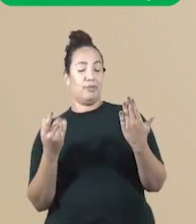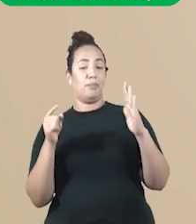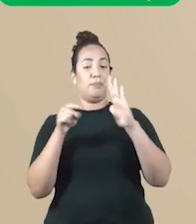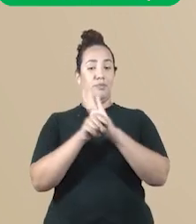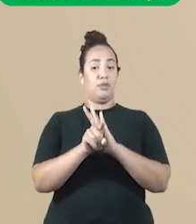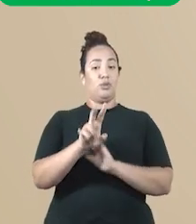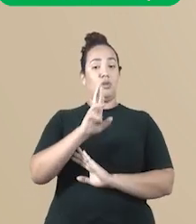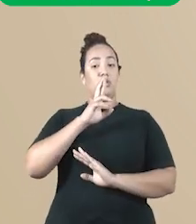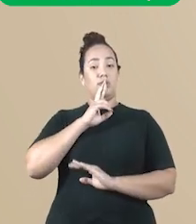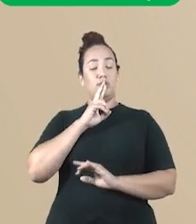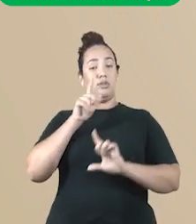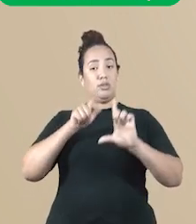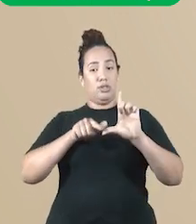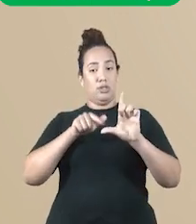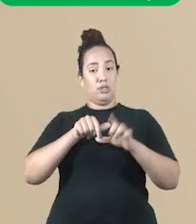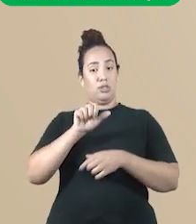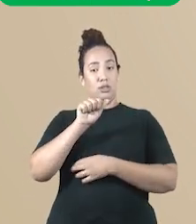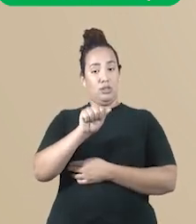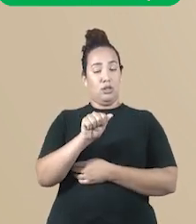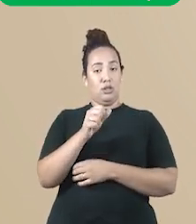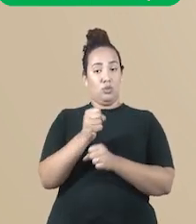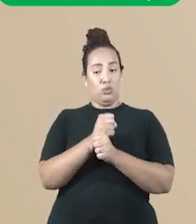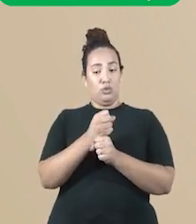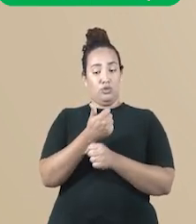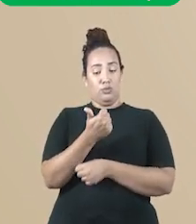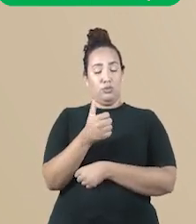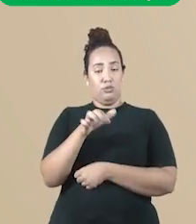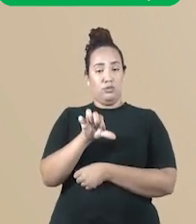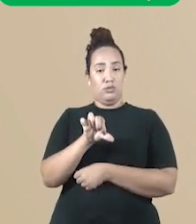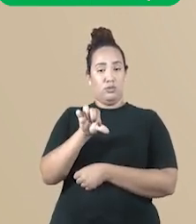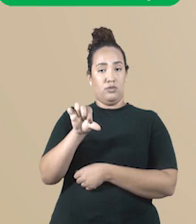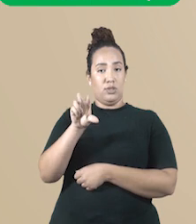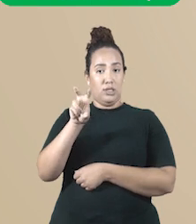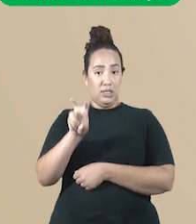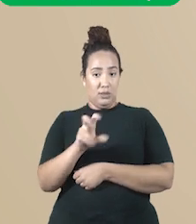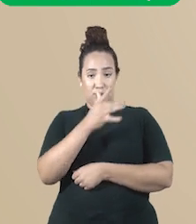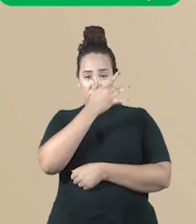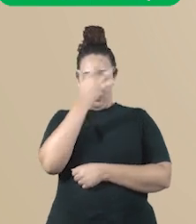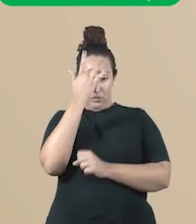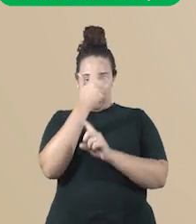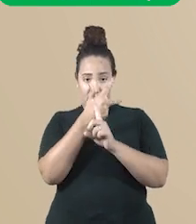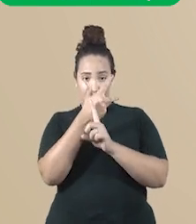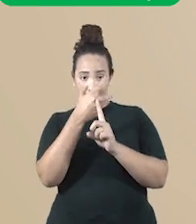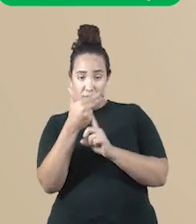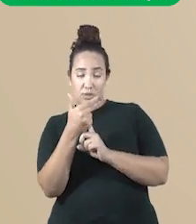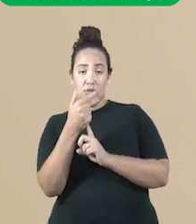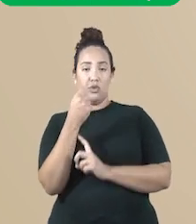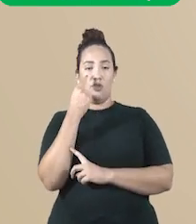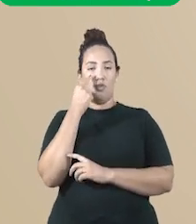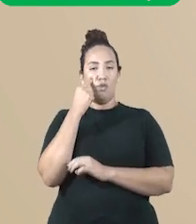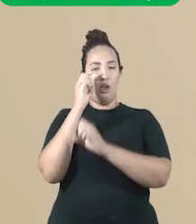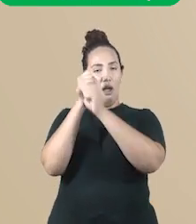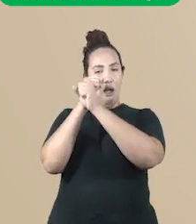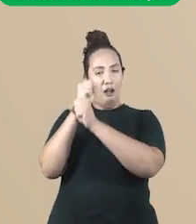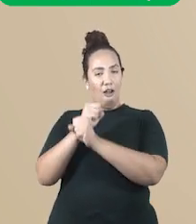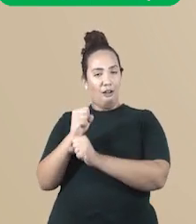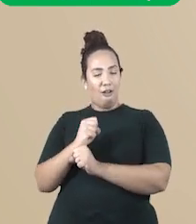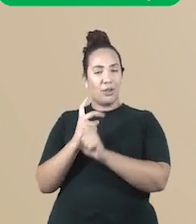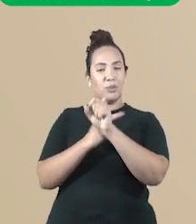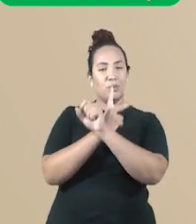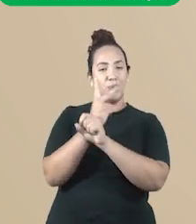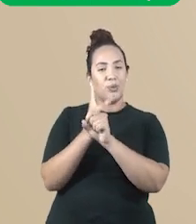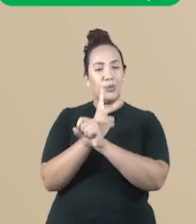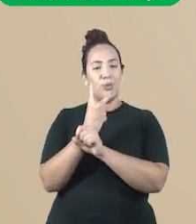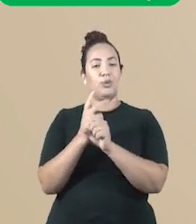Para responder quem foi o campeão do ano de 1995, nós procuramos na coluna dos anos o ano